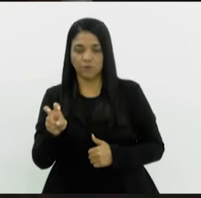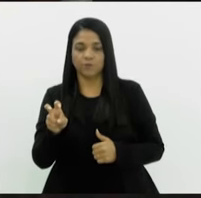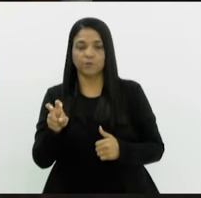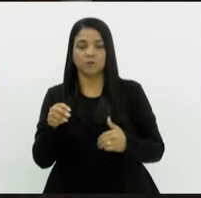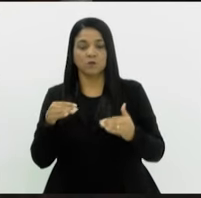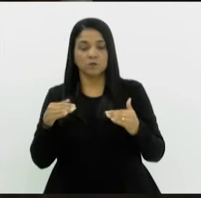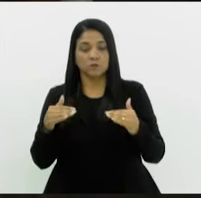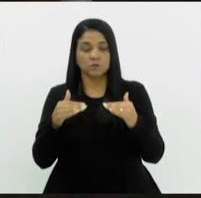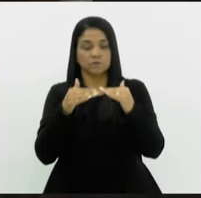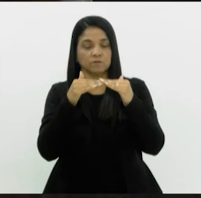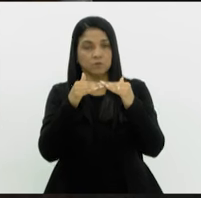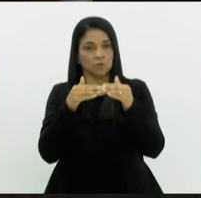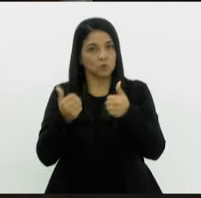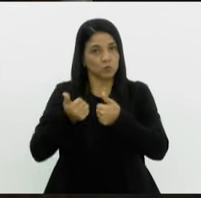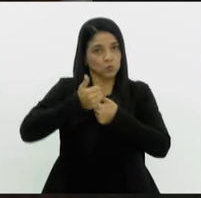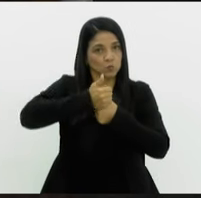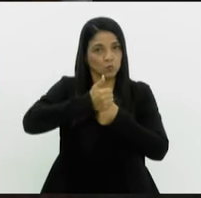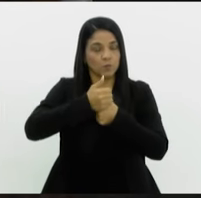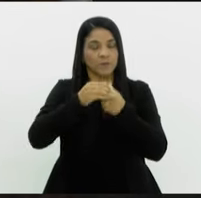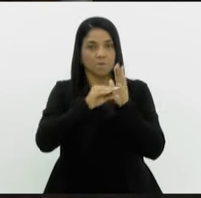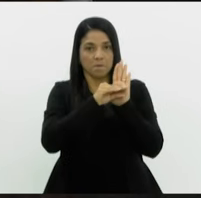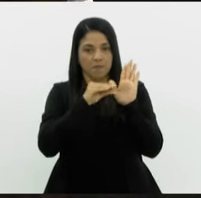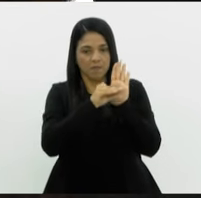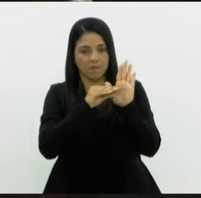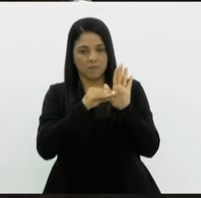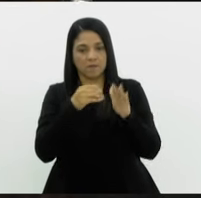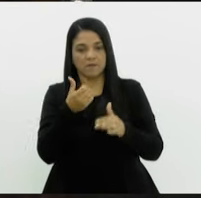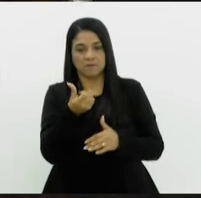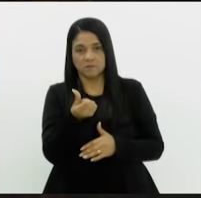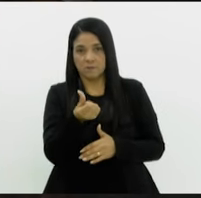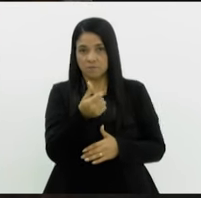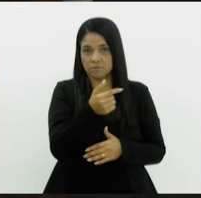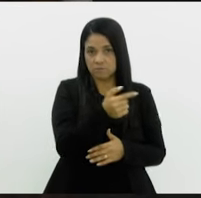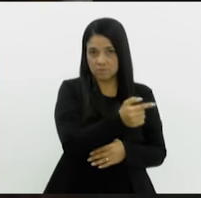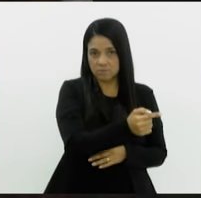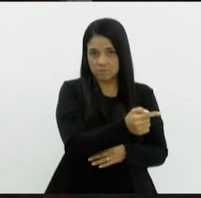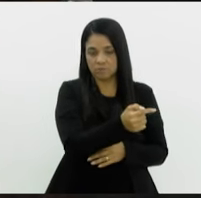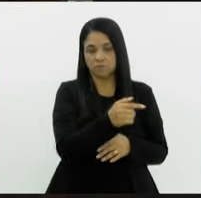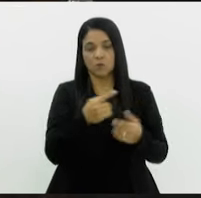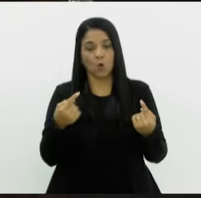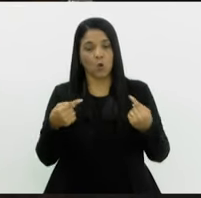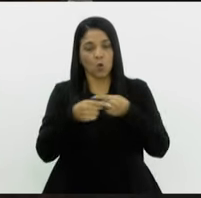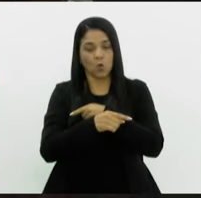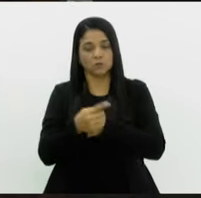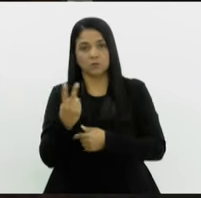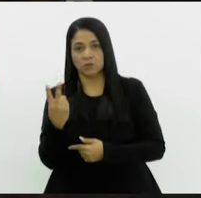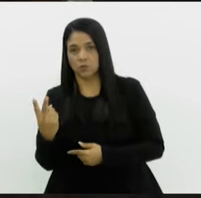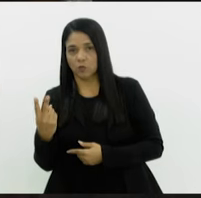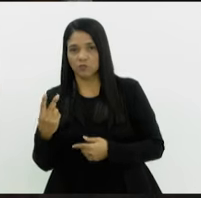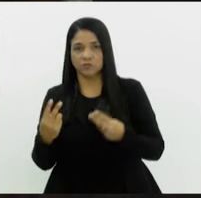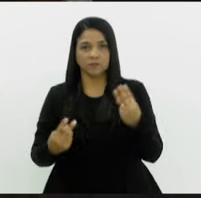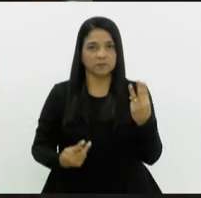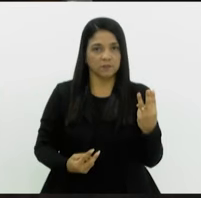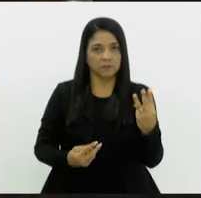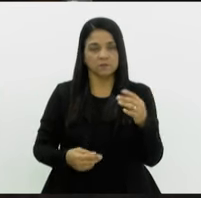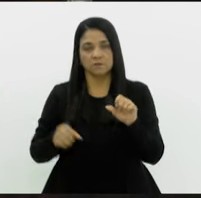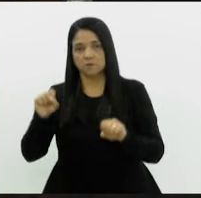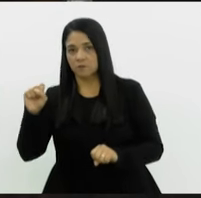com subemenda as emendas de número 6 e 7, contrário às emendas 2, 3 e